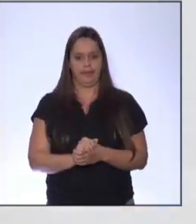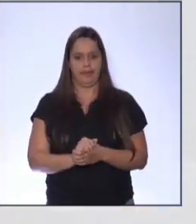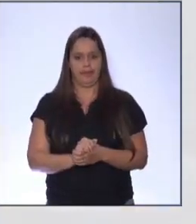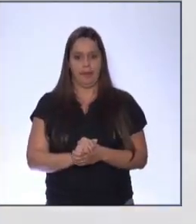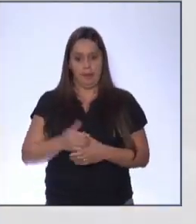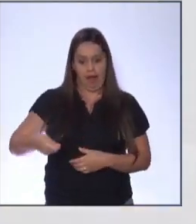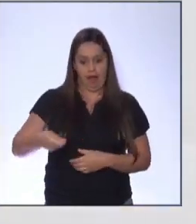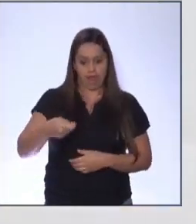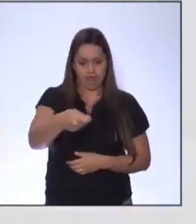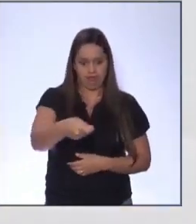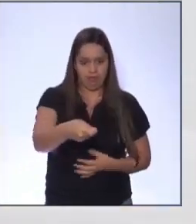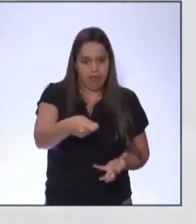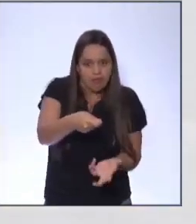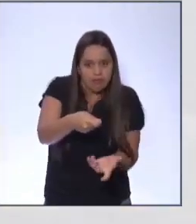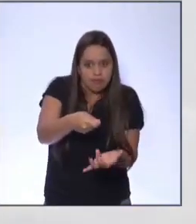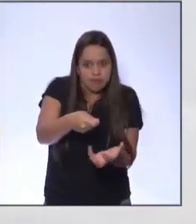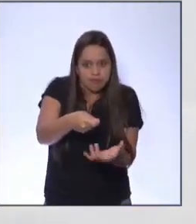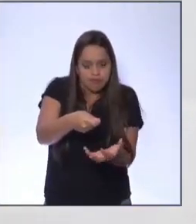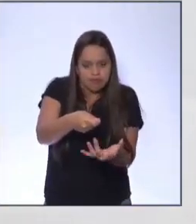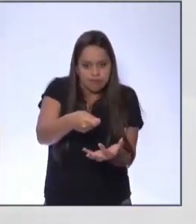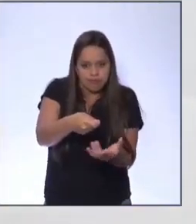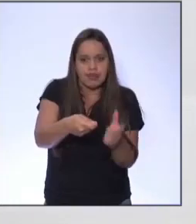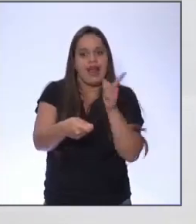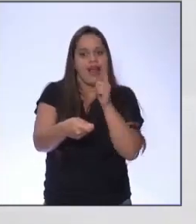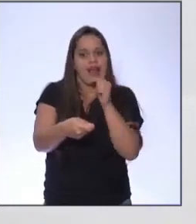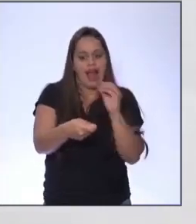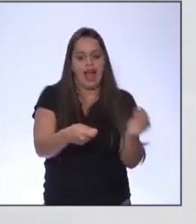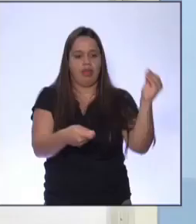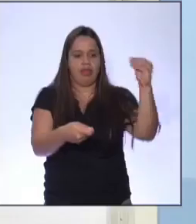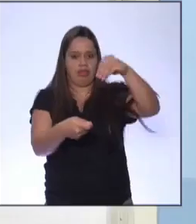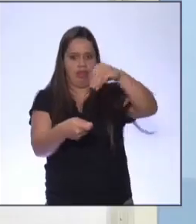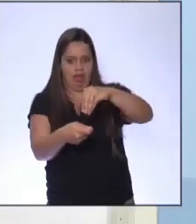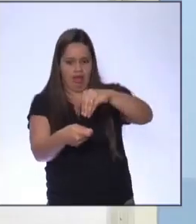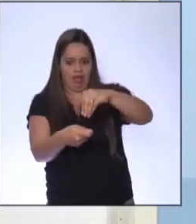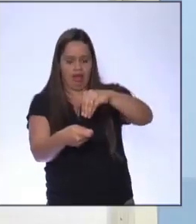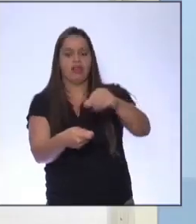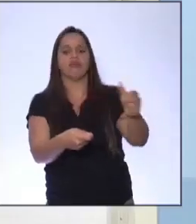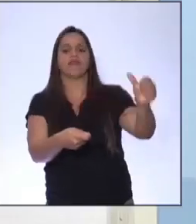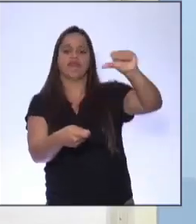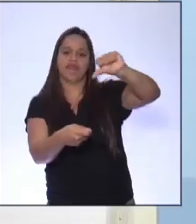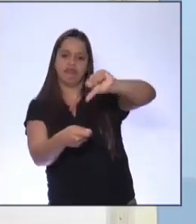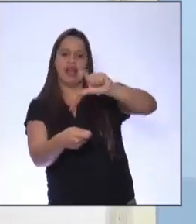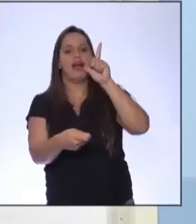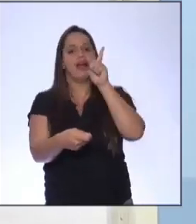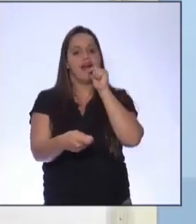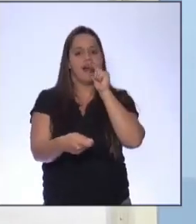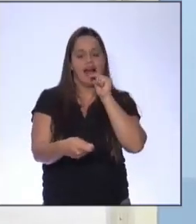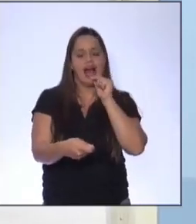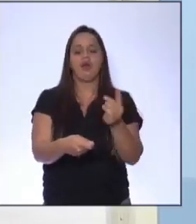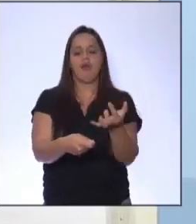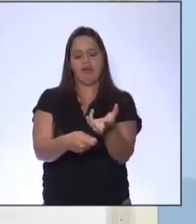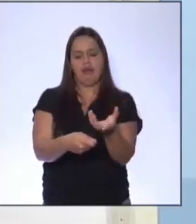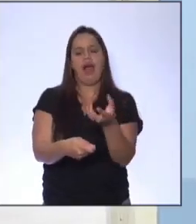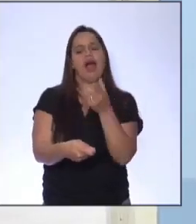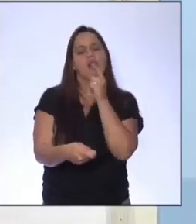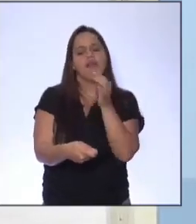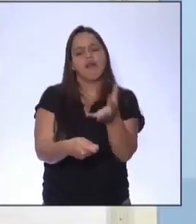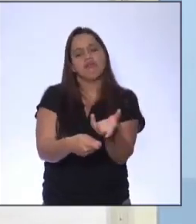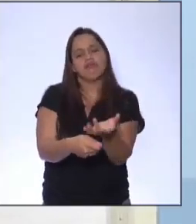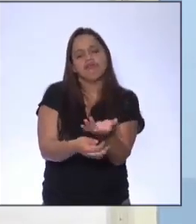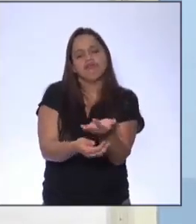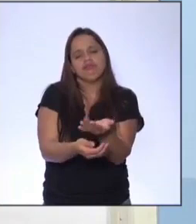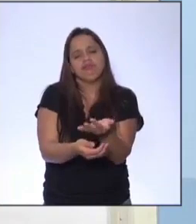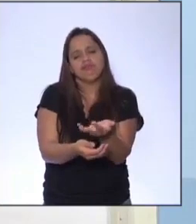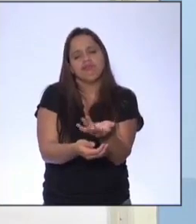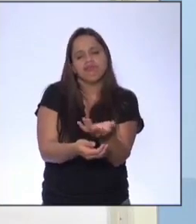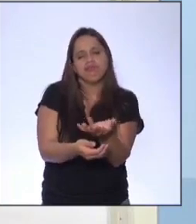água num recipiente, tá? Então, tem o fogo aqui, vai ferver a água. Vocês